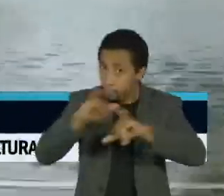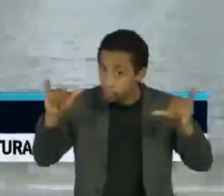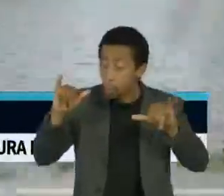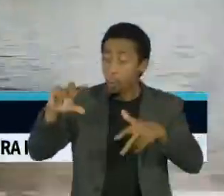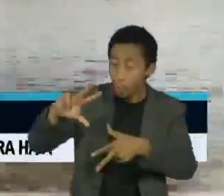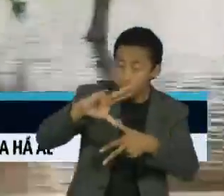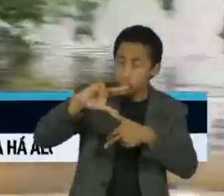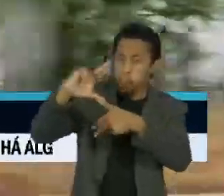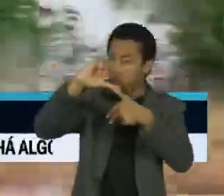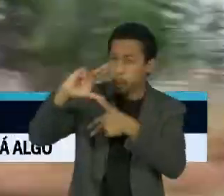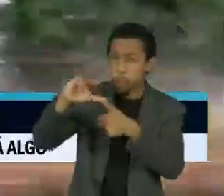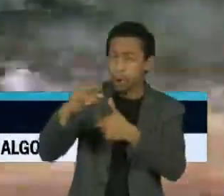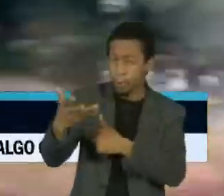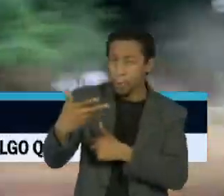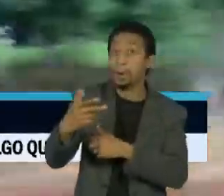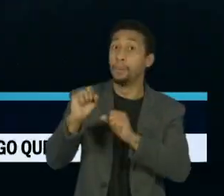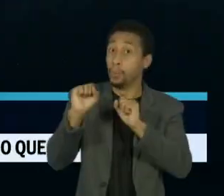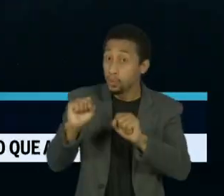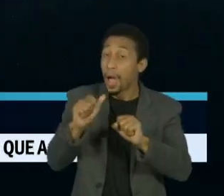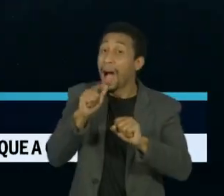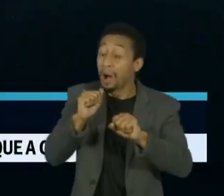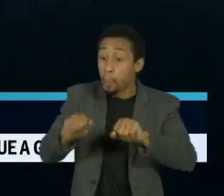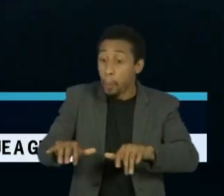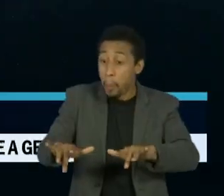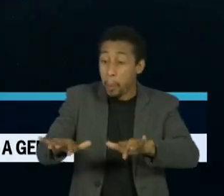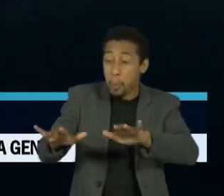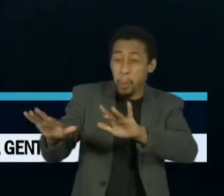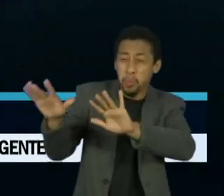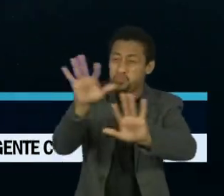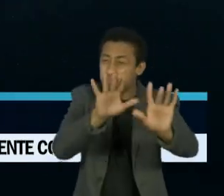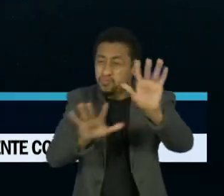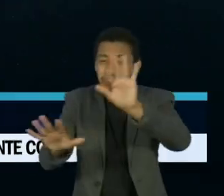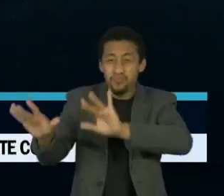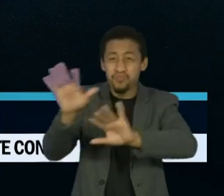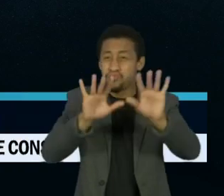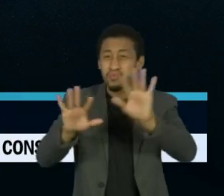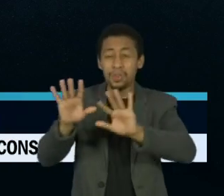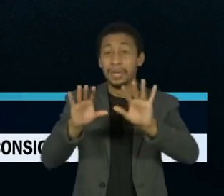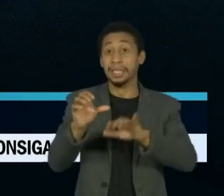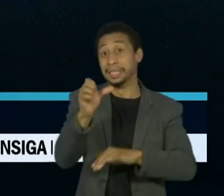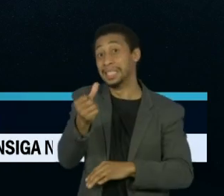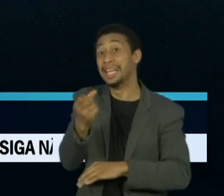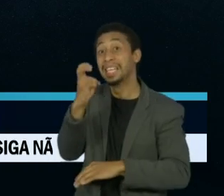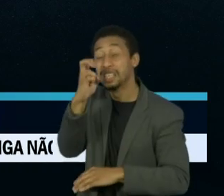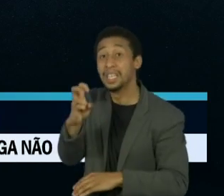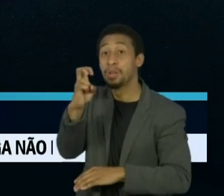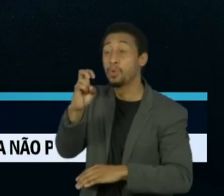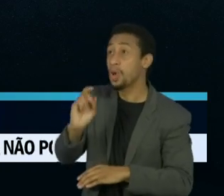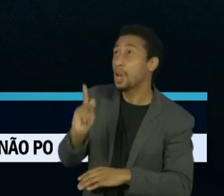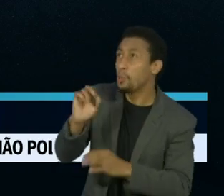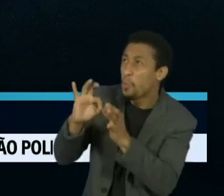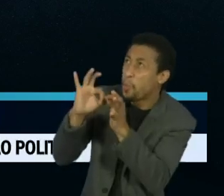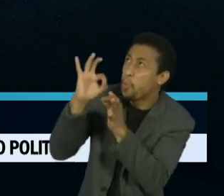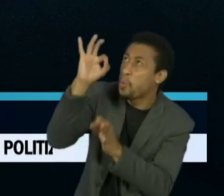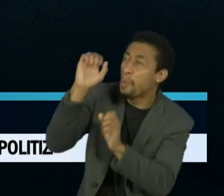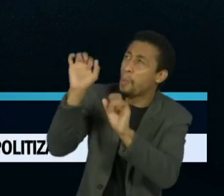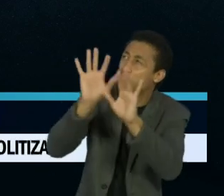poderia criar uma espécie de parede de água de 65 quilômetros de extensão.